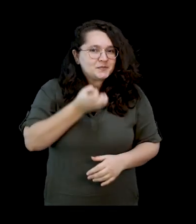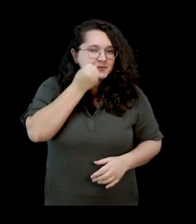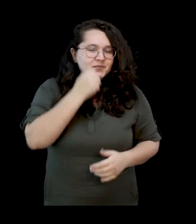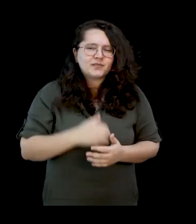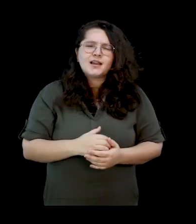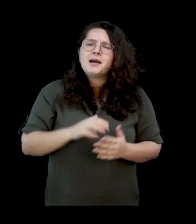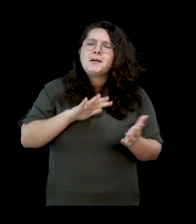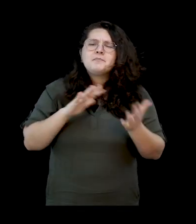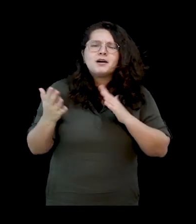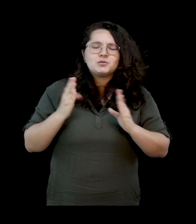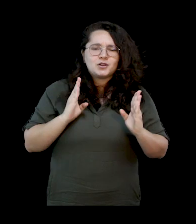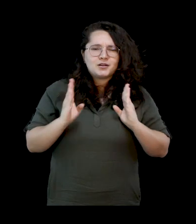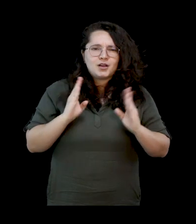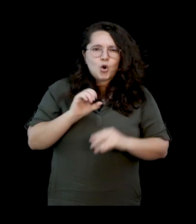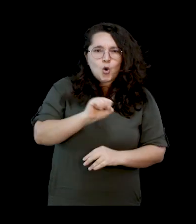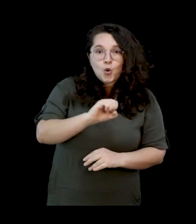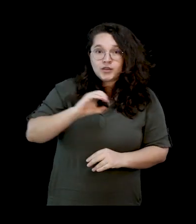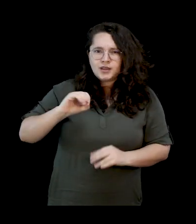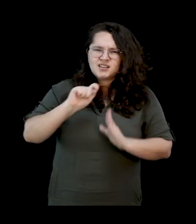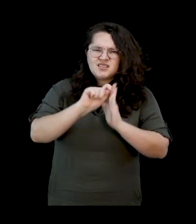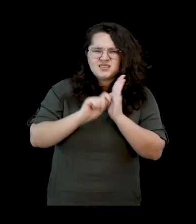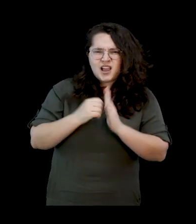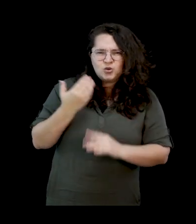anos 80 do século passado,